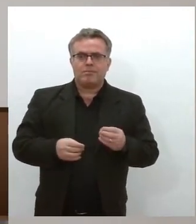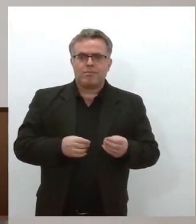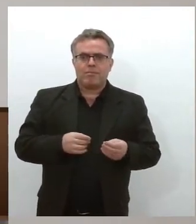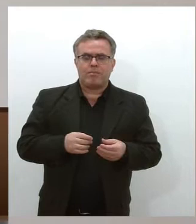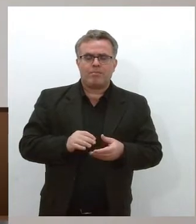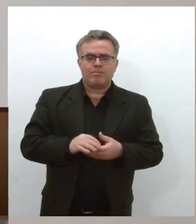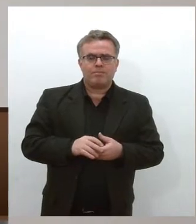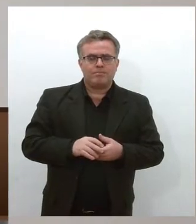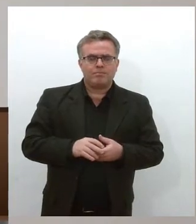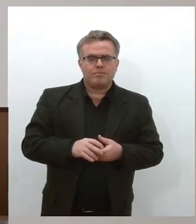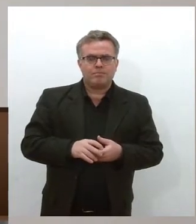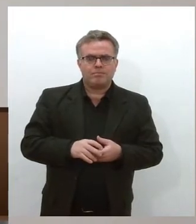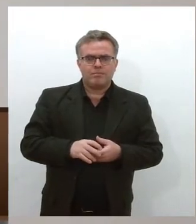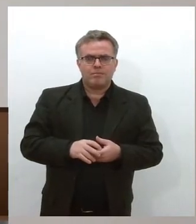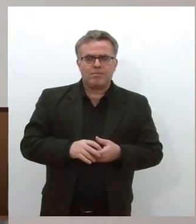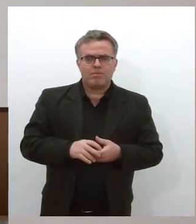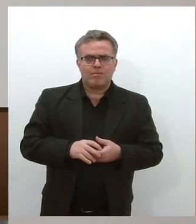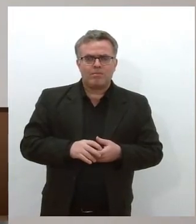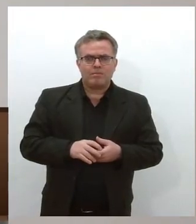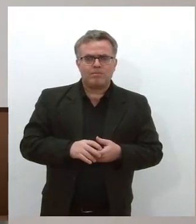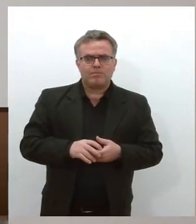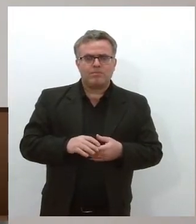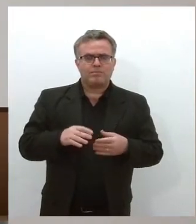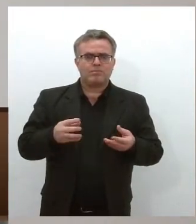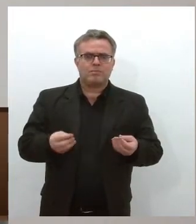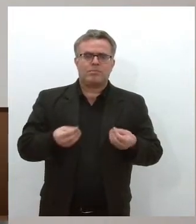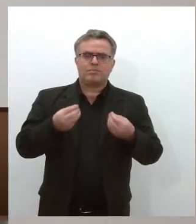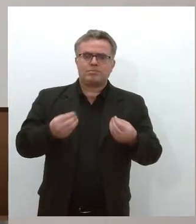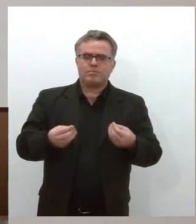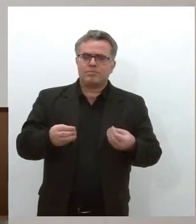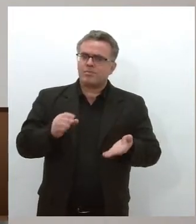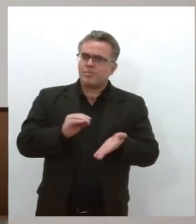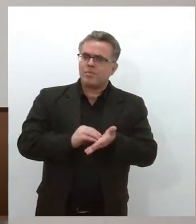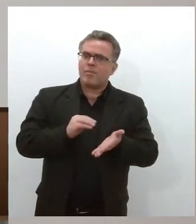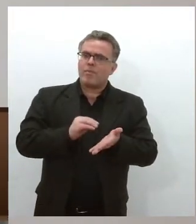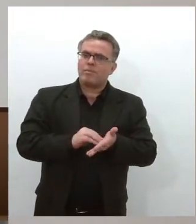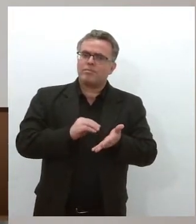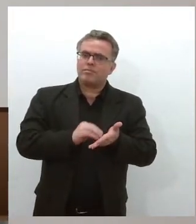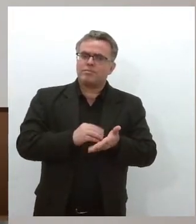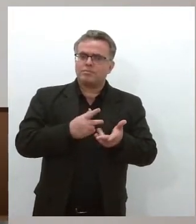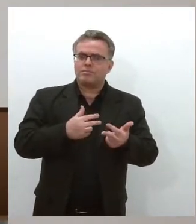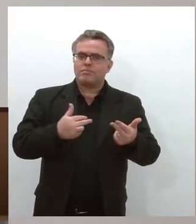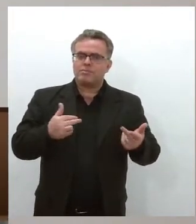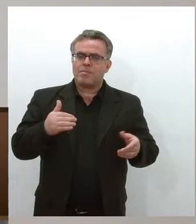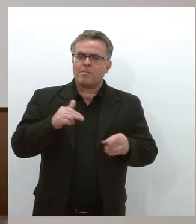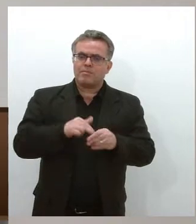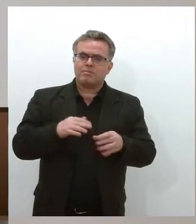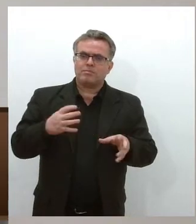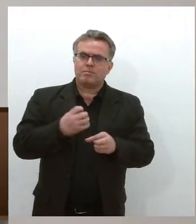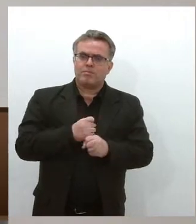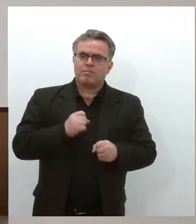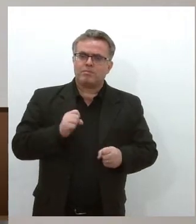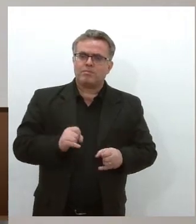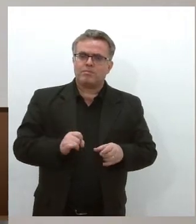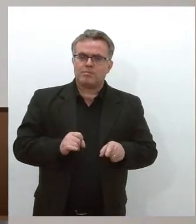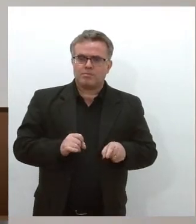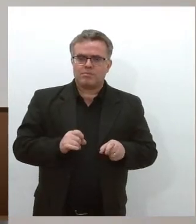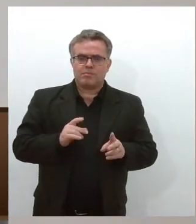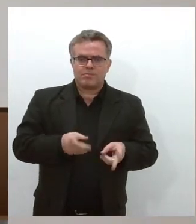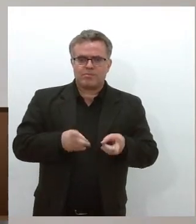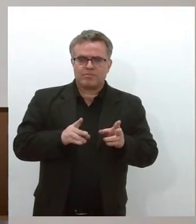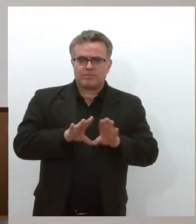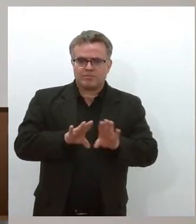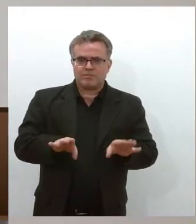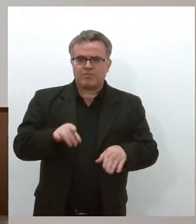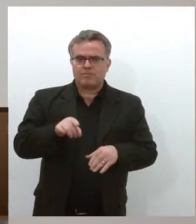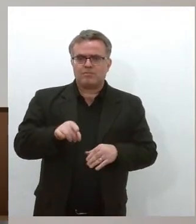de um lado, de outro lado a gente ainda está perdendo. Infelizmente, se a gente continuar nesse ritmo, nós levaremos ainda